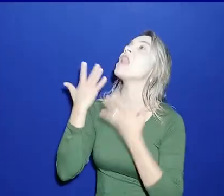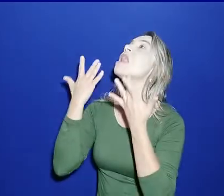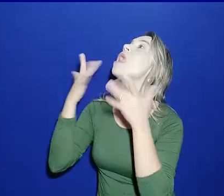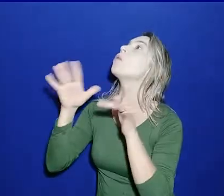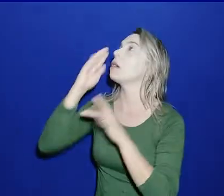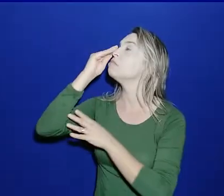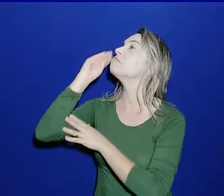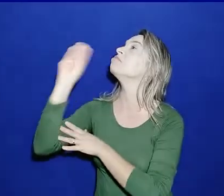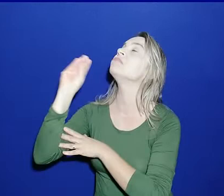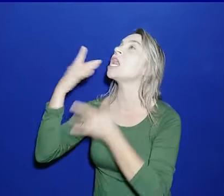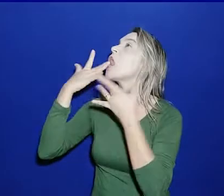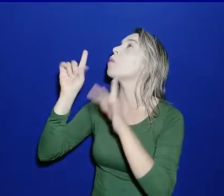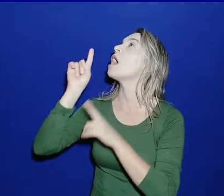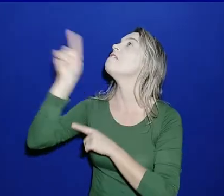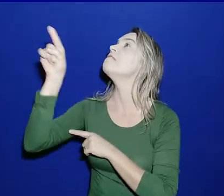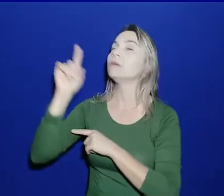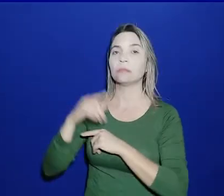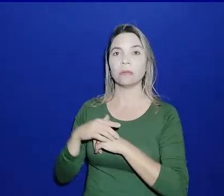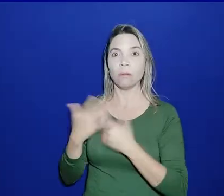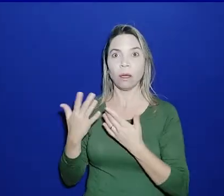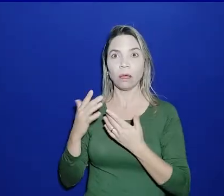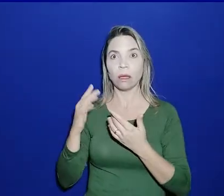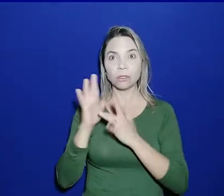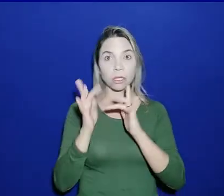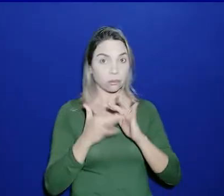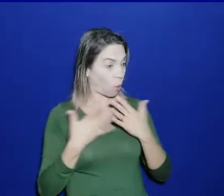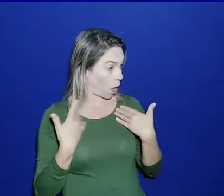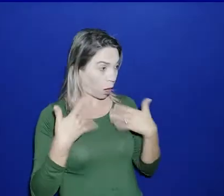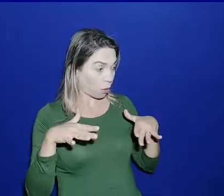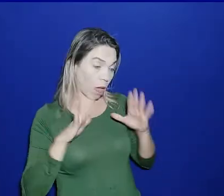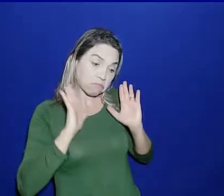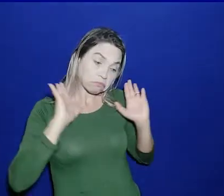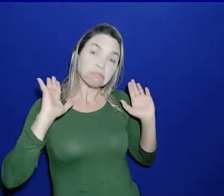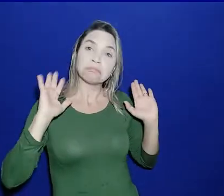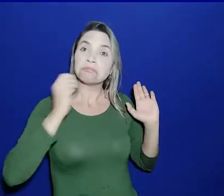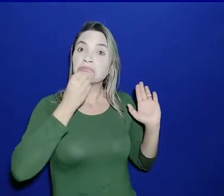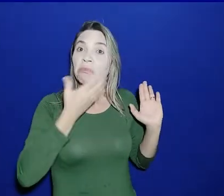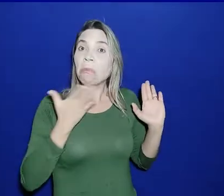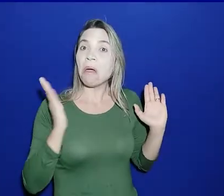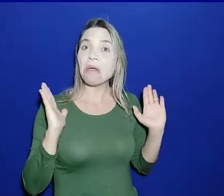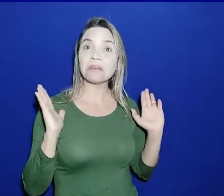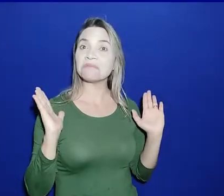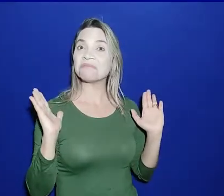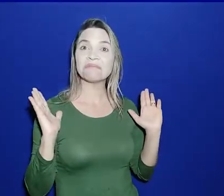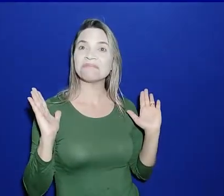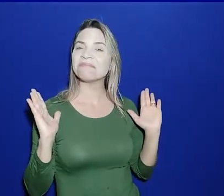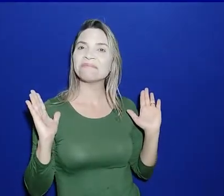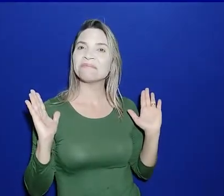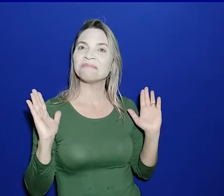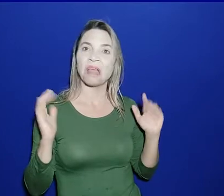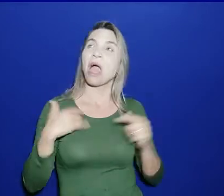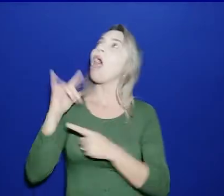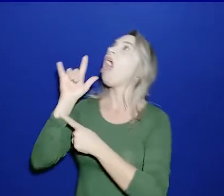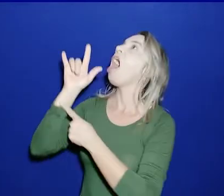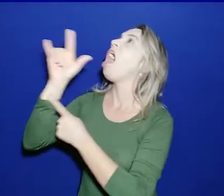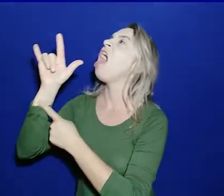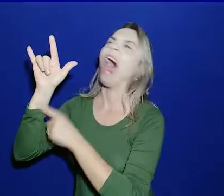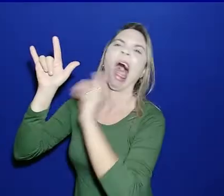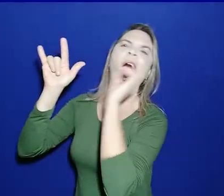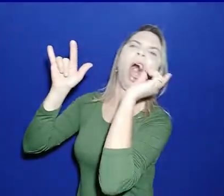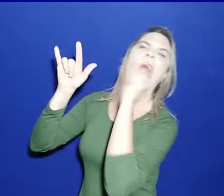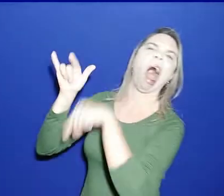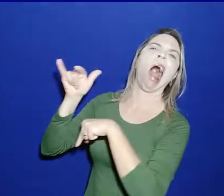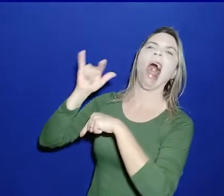diz conscientemente que não quer o céu dele? Por que o Senhor obrigaria alguém a amá-lo se esse alguém diz eu decido não amar a